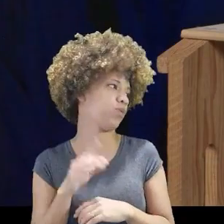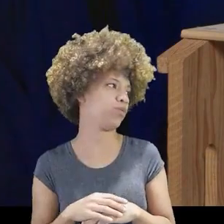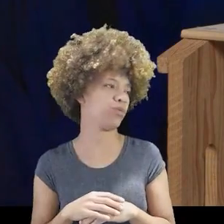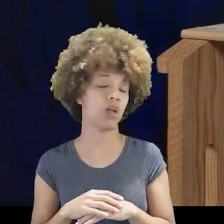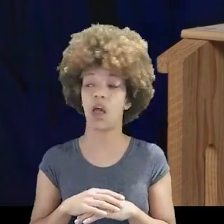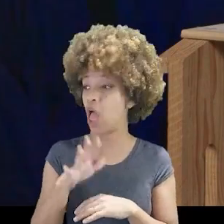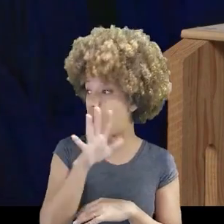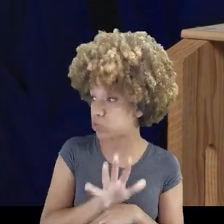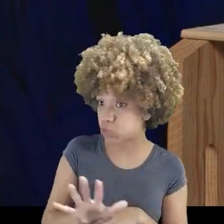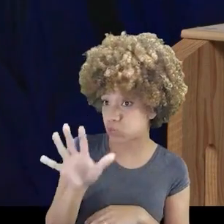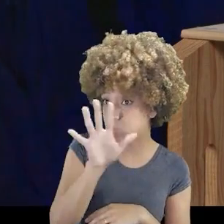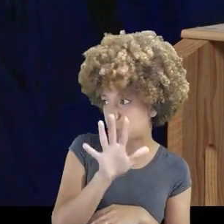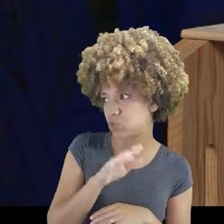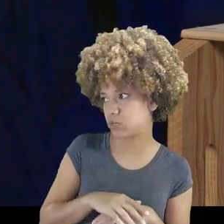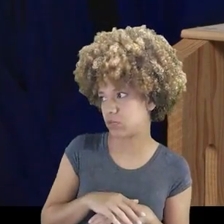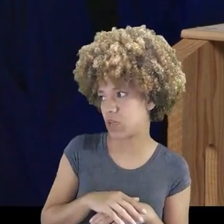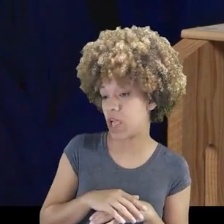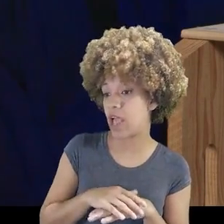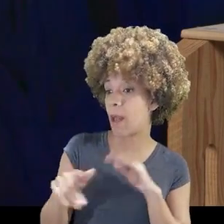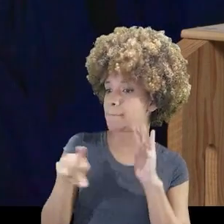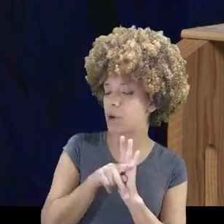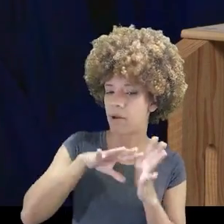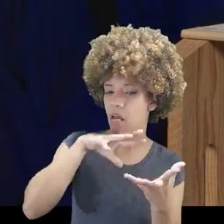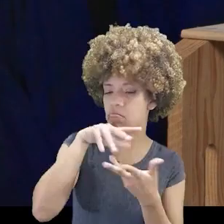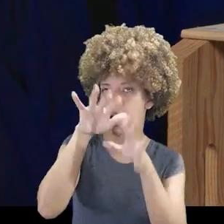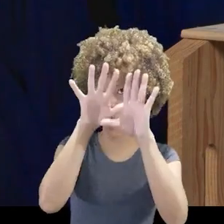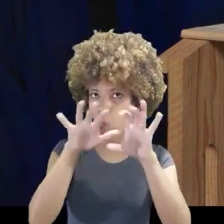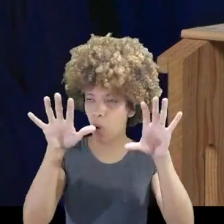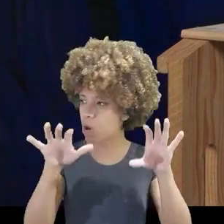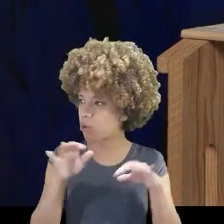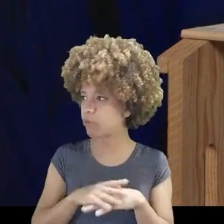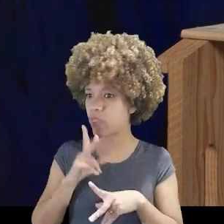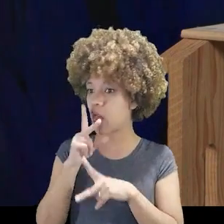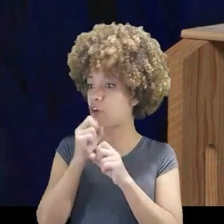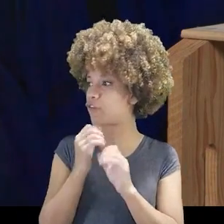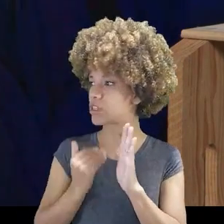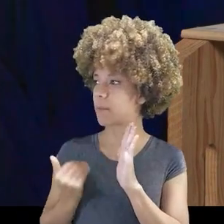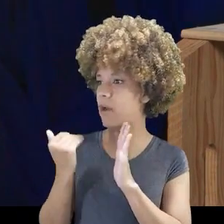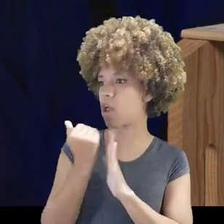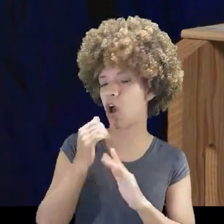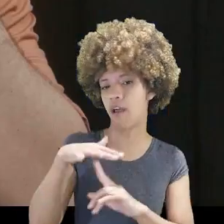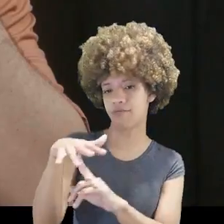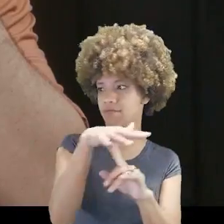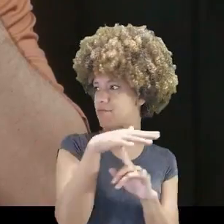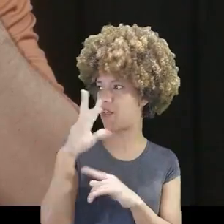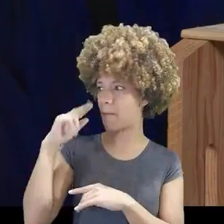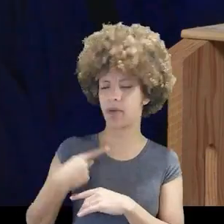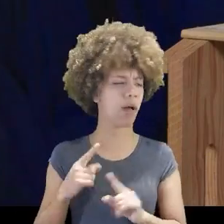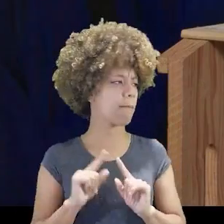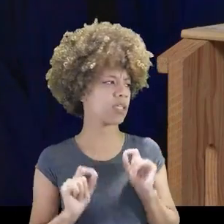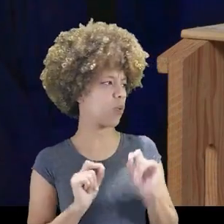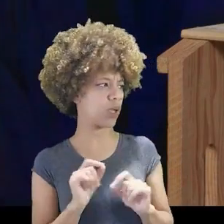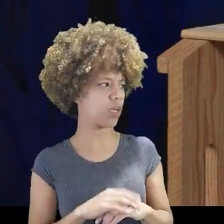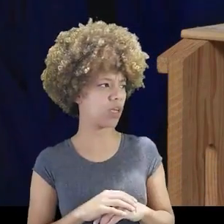todo é o todo Deus é o dono do universo Deus é a força maior da natureza humana mas